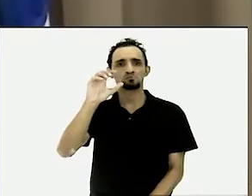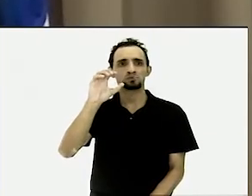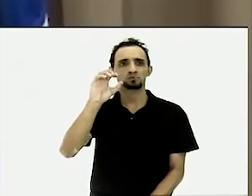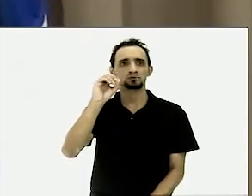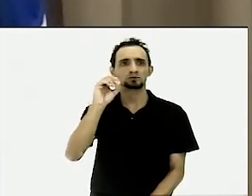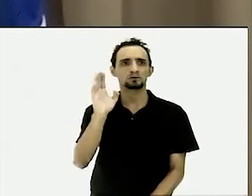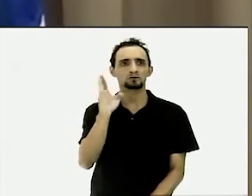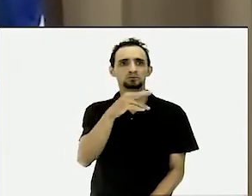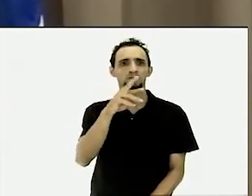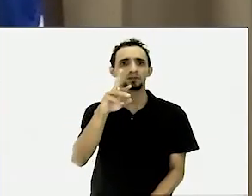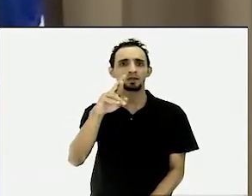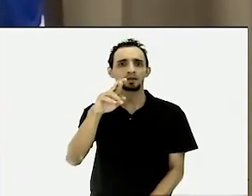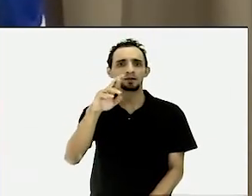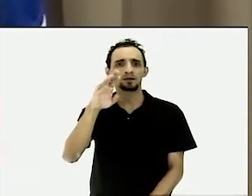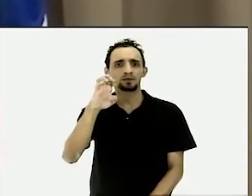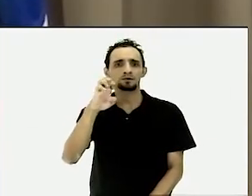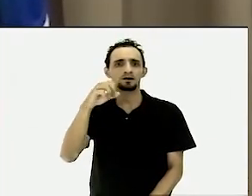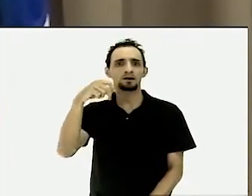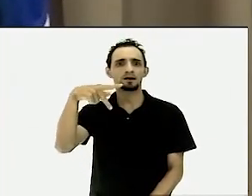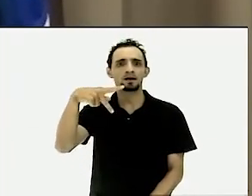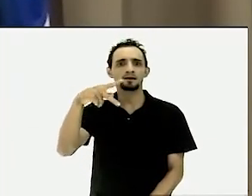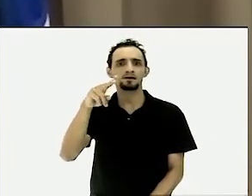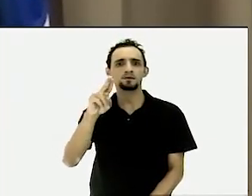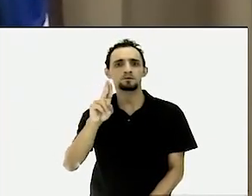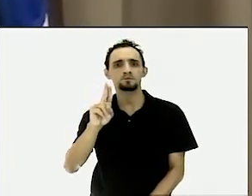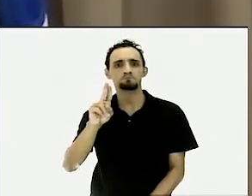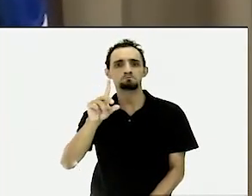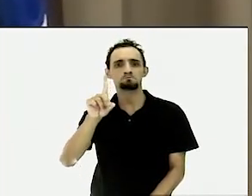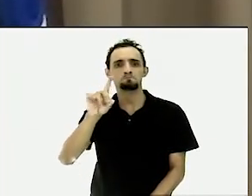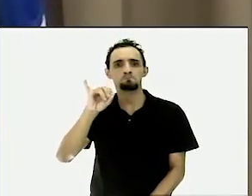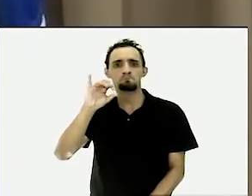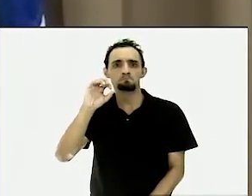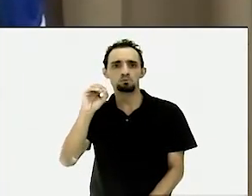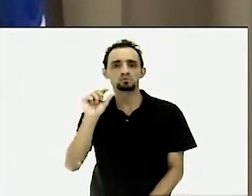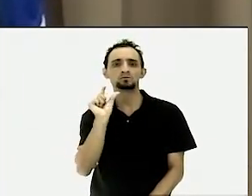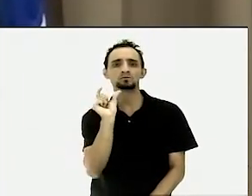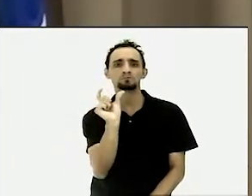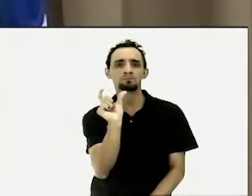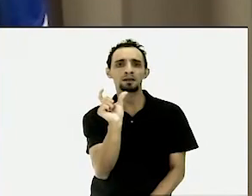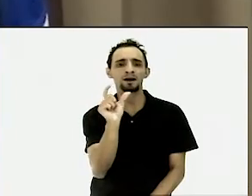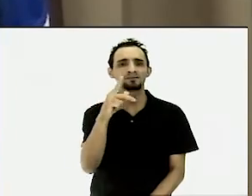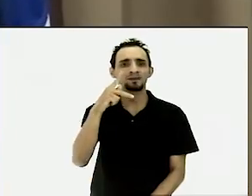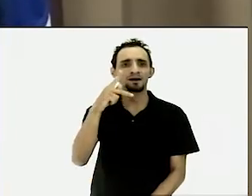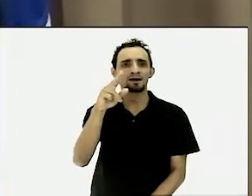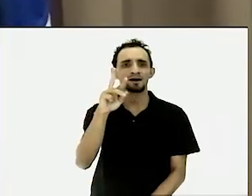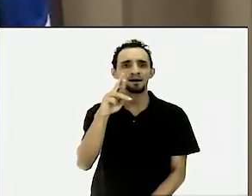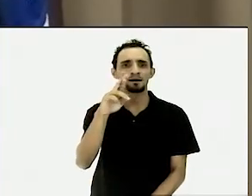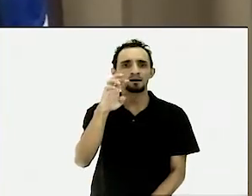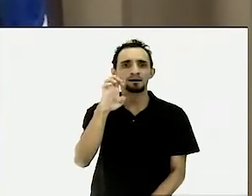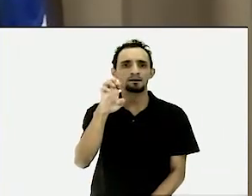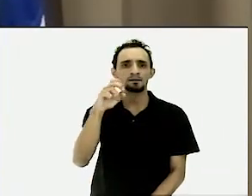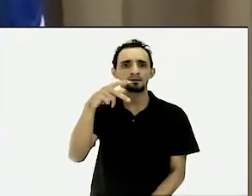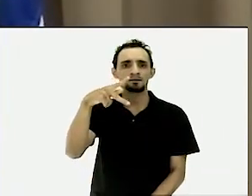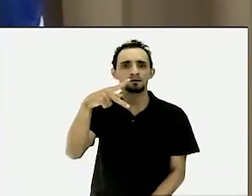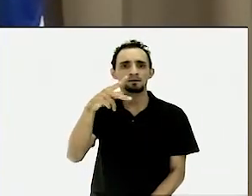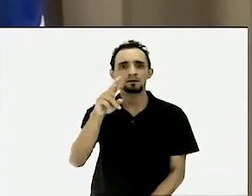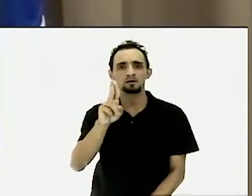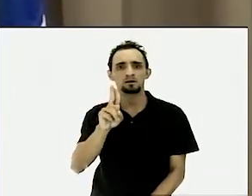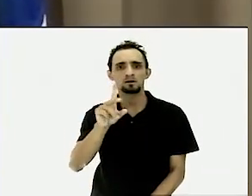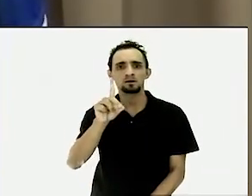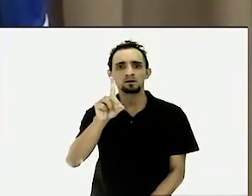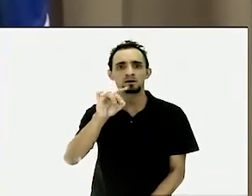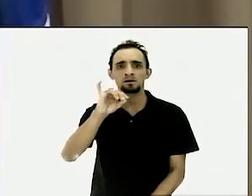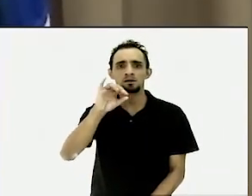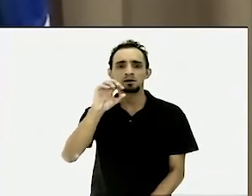suicídio. Se nós falarmos aqui às mulheres, durante essa pandemia, que as famílias não conseguiram conviver uma com a outra dentro